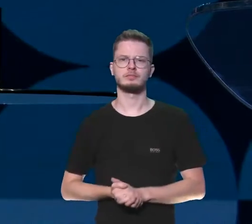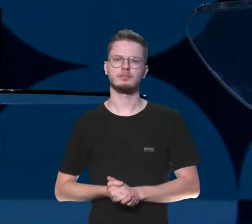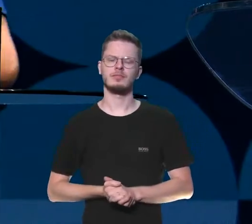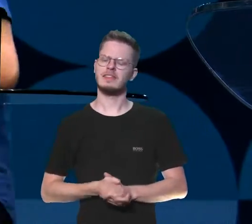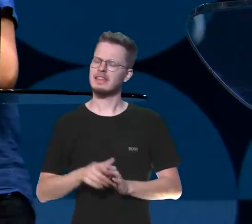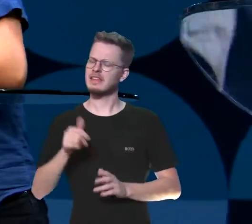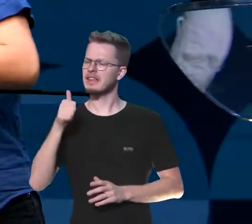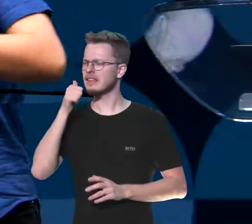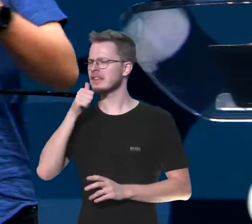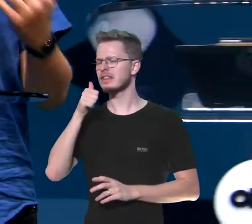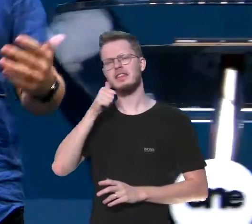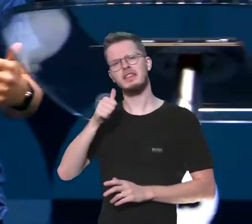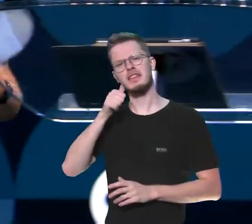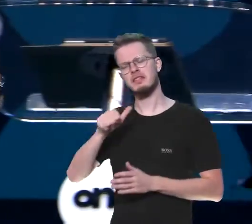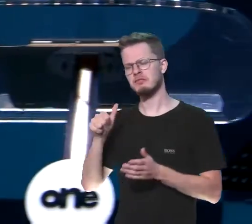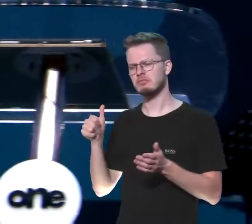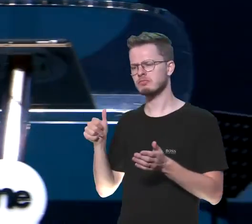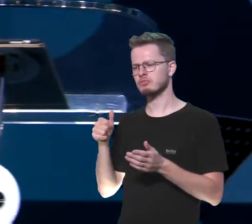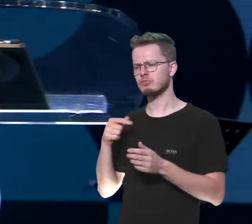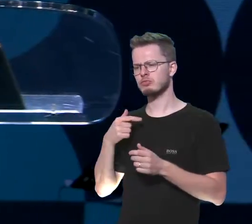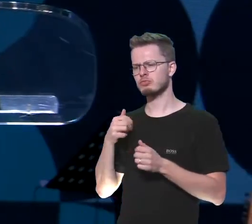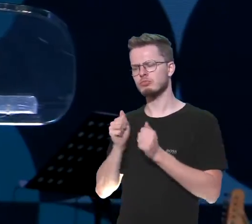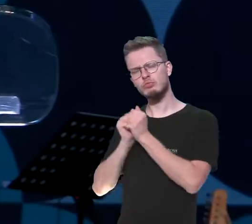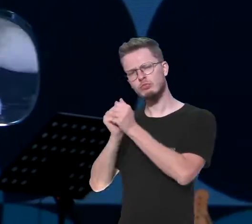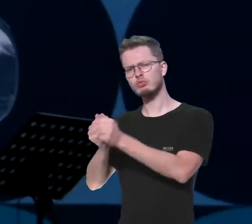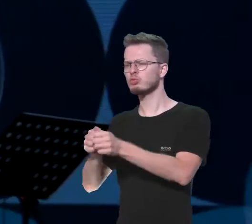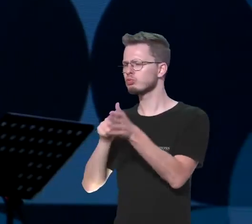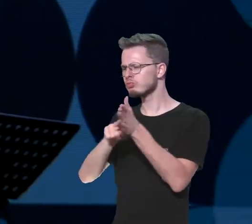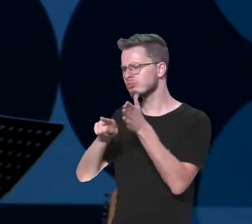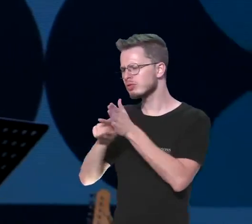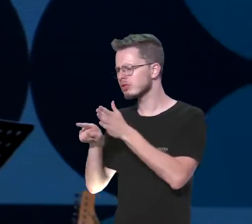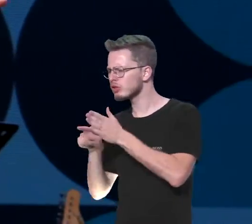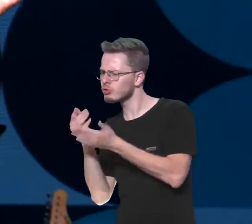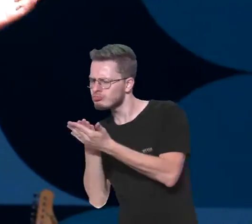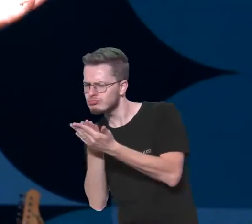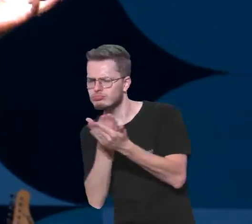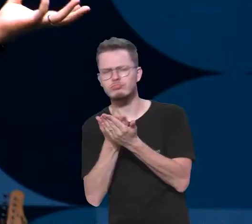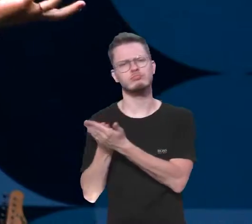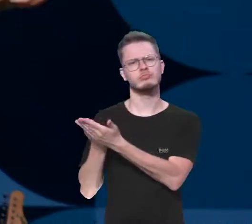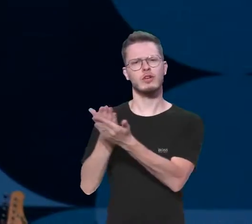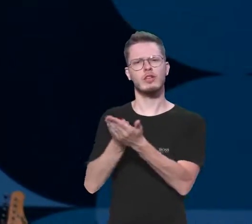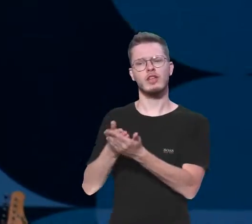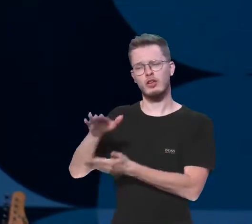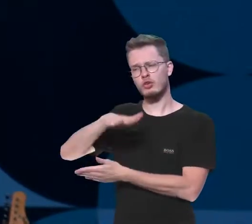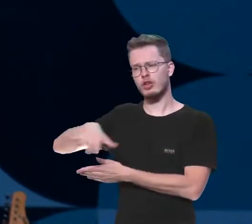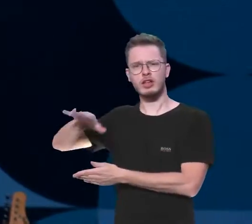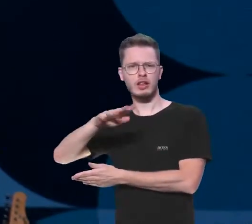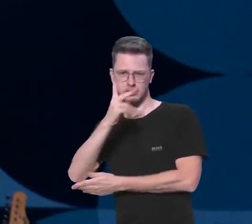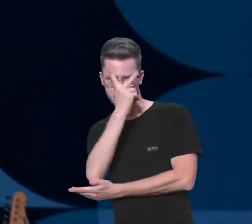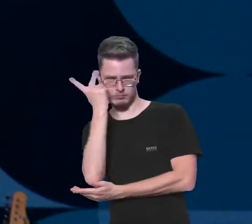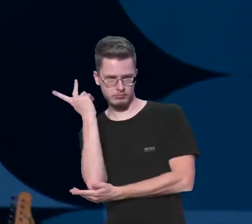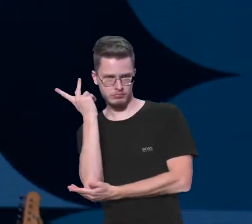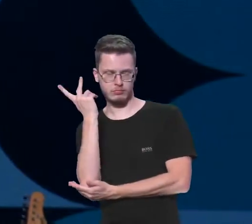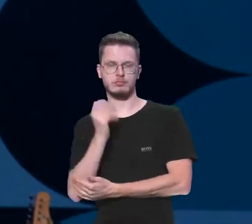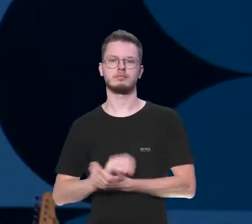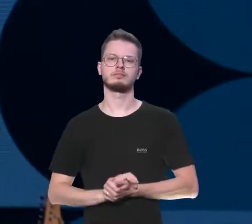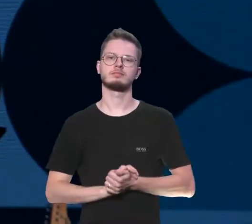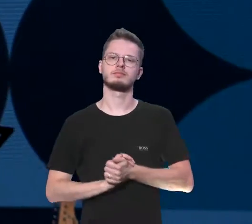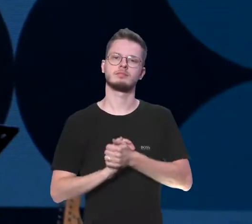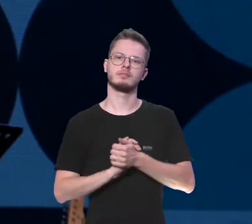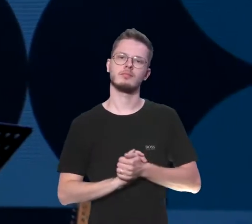ela começou a acompanhar e fazer uma série de questionários com as pessoas que participaram desse